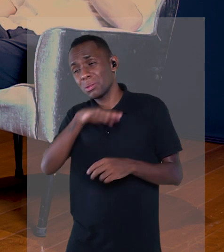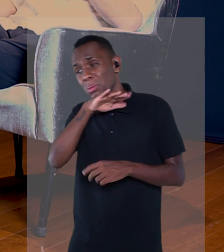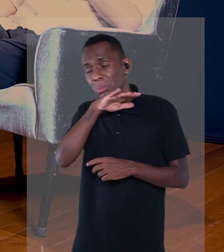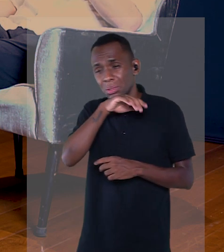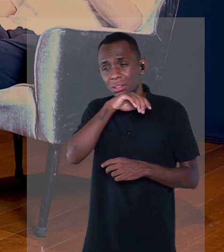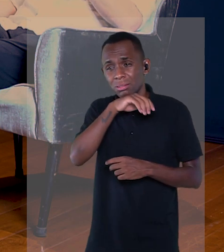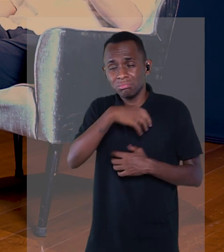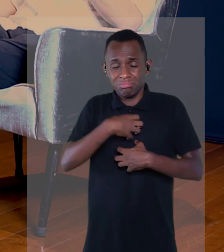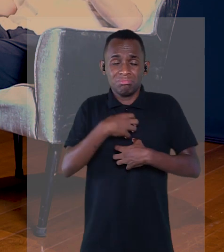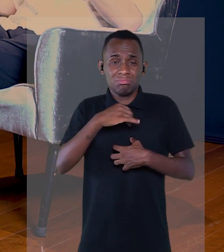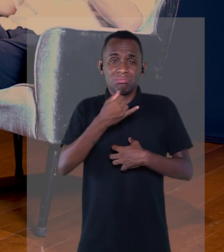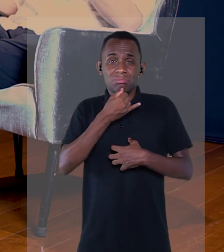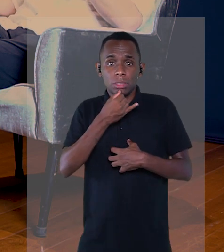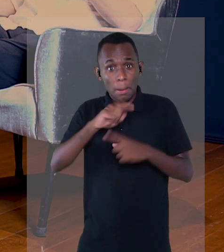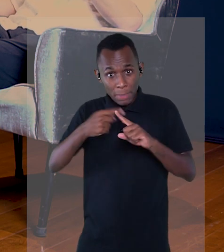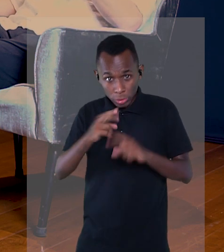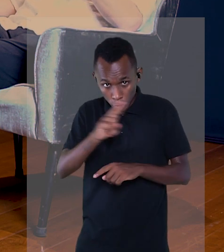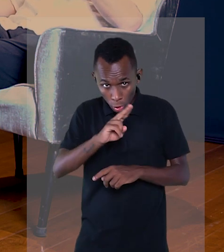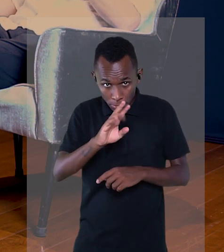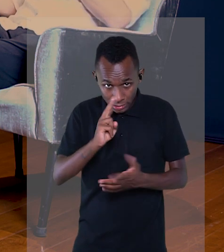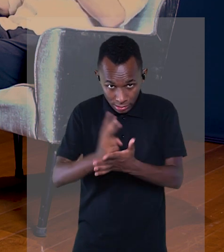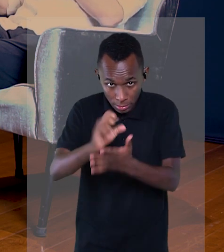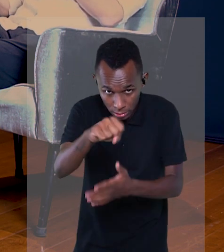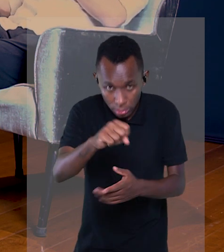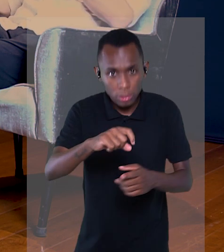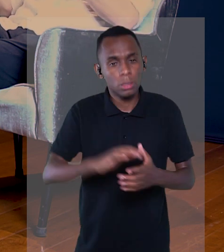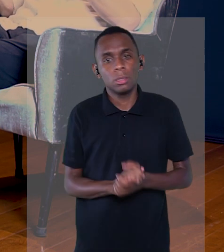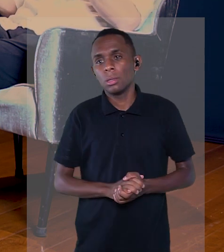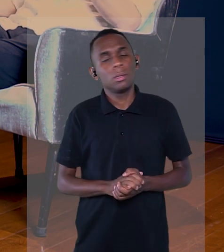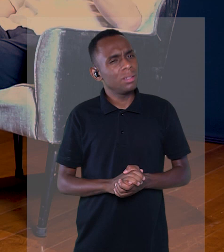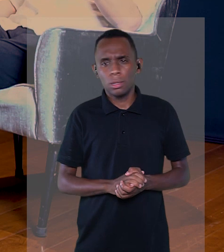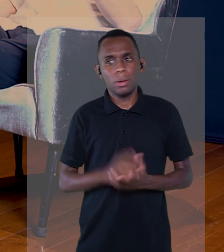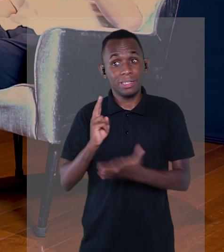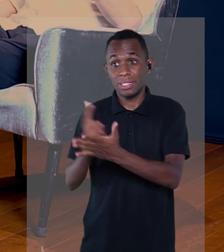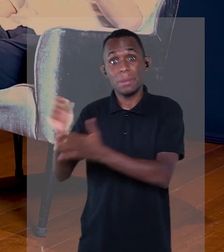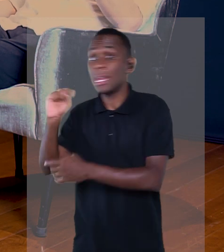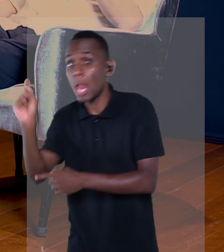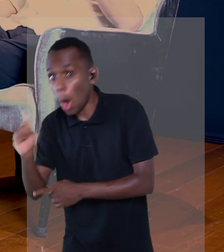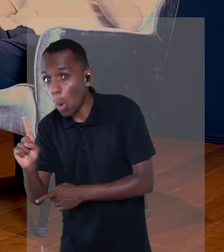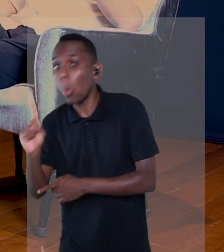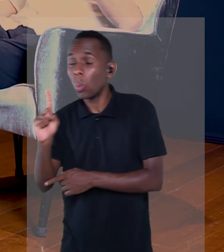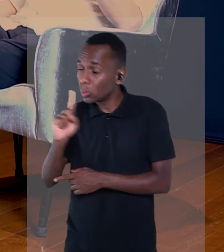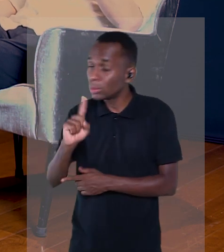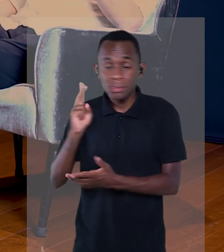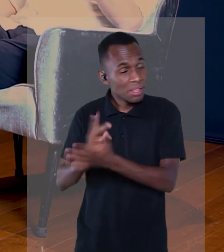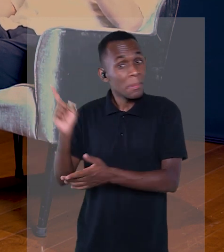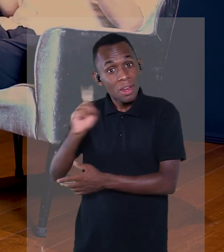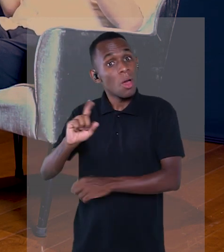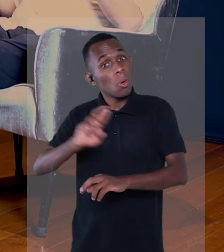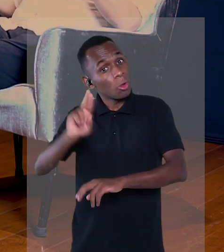ela já chamava Sempre Sim? Não chamava Sempre Sim, ela tipo Sempre Não, alguma coisa assim. Sim, bem para